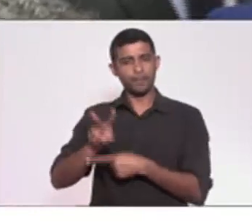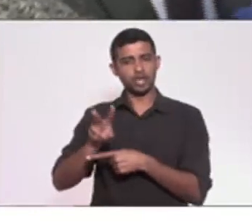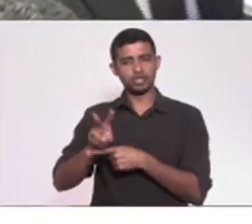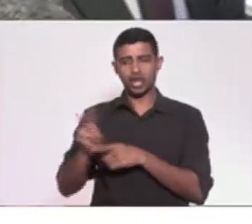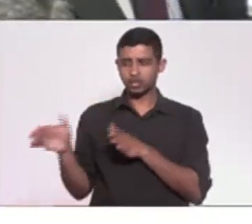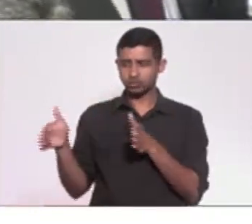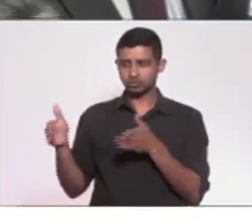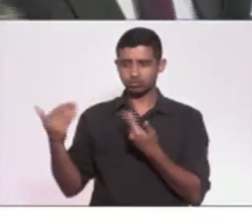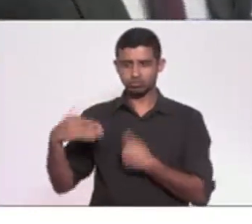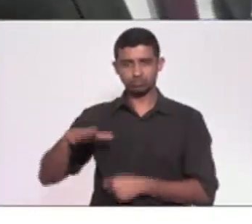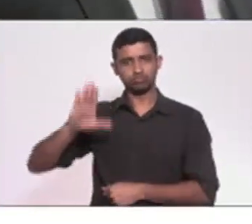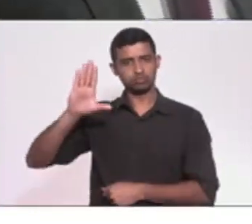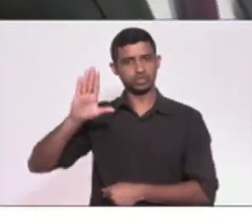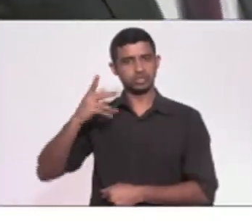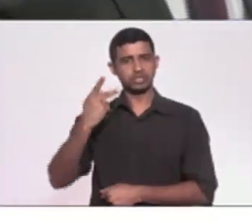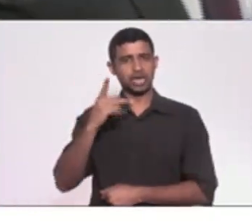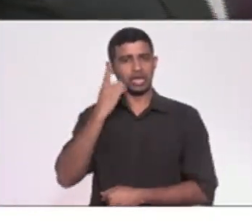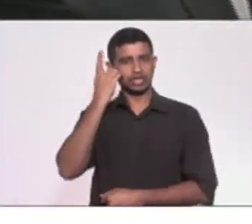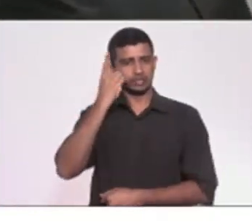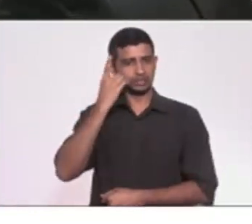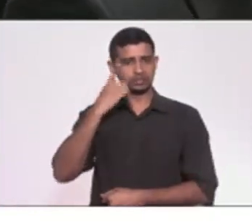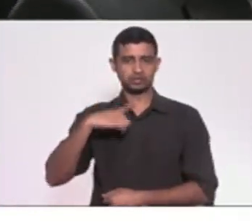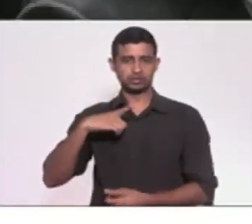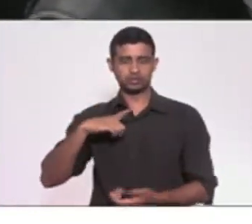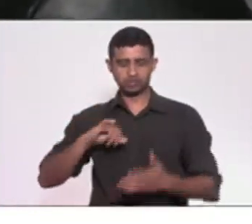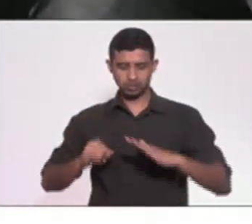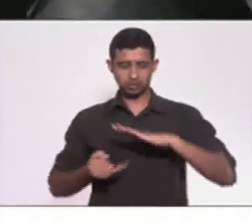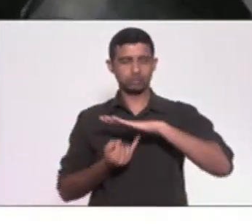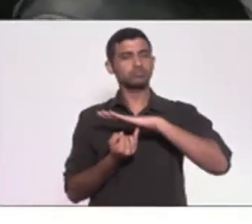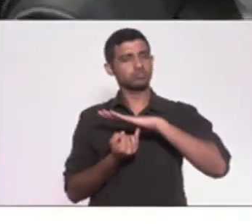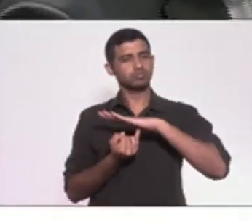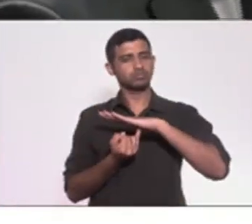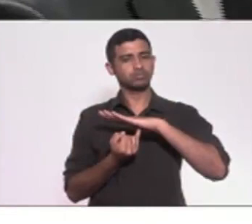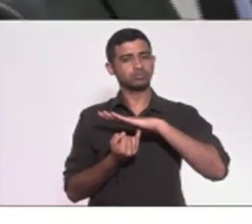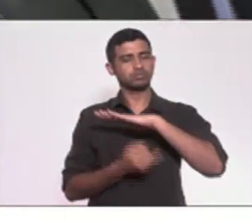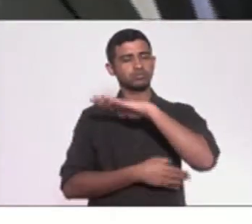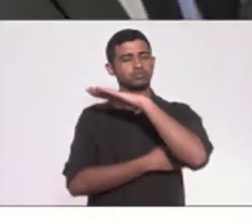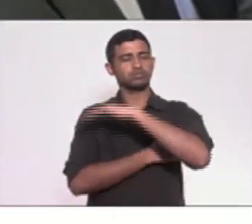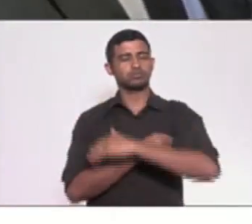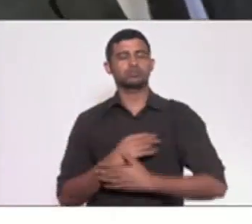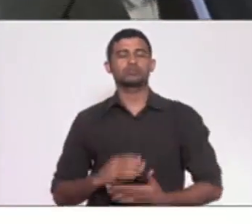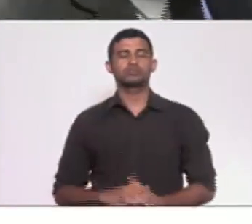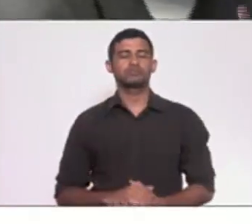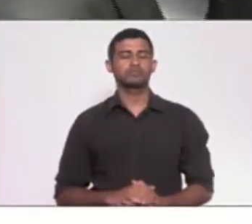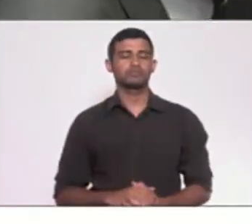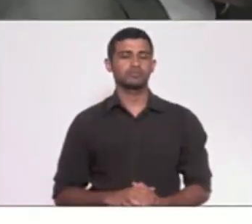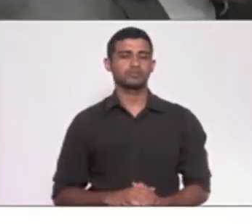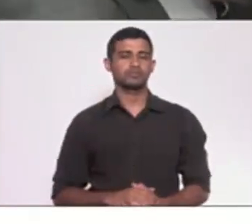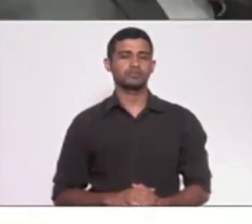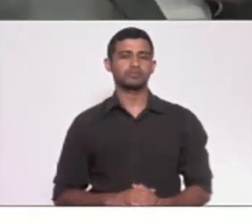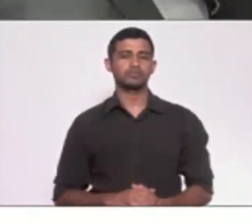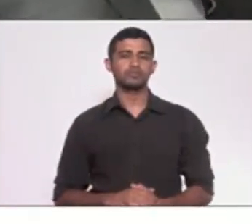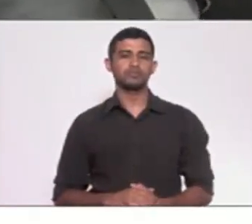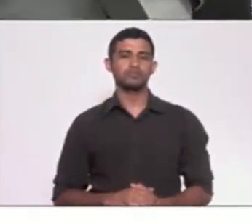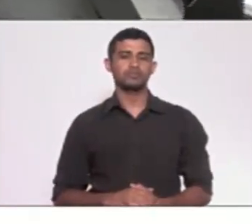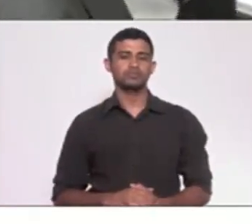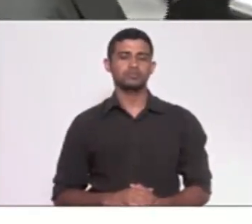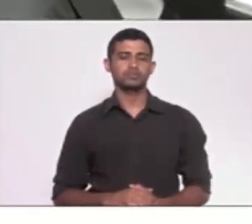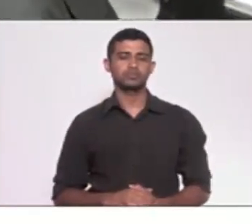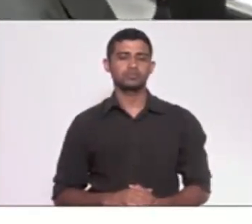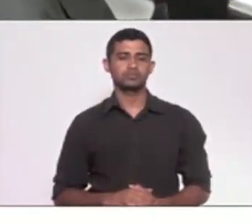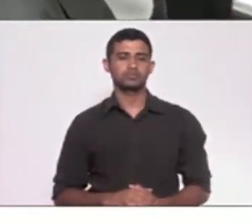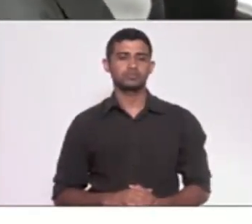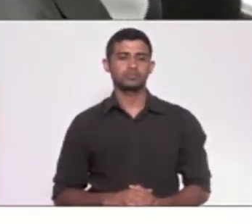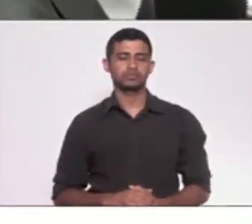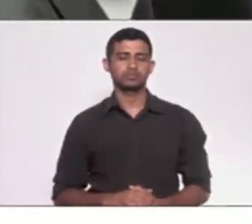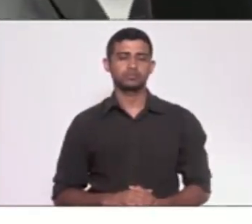mandatos parlamentares está o Instituto da Imunidade, que nada tem a ver com impunidade. Uma bobagem total e completa. A imunidade tem a